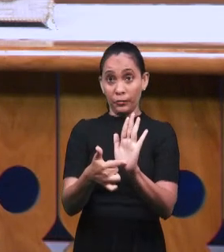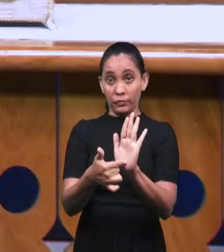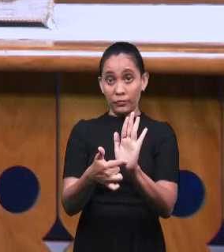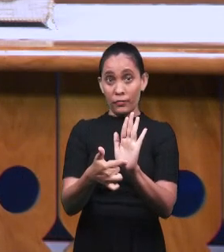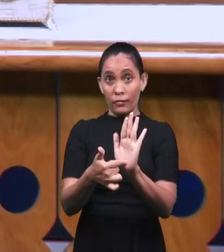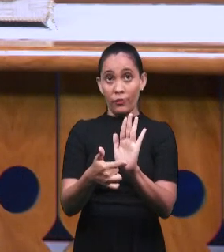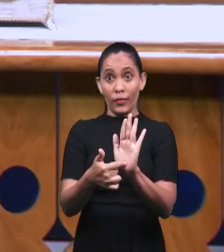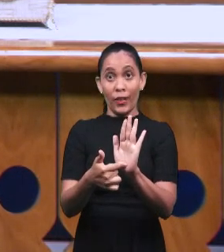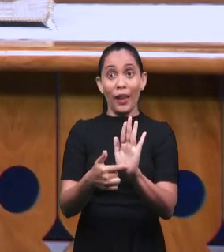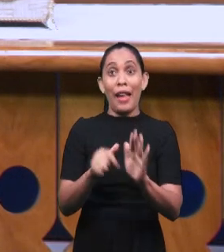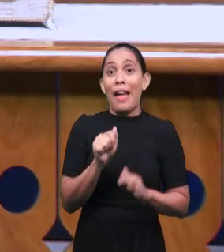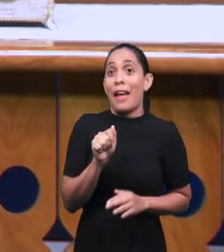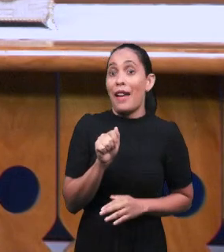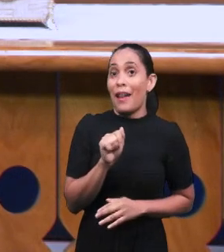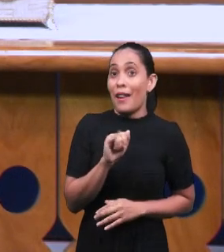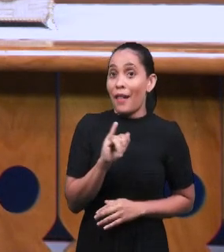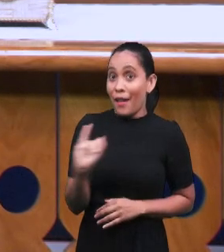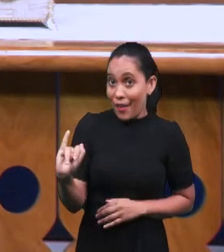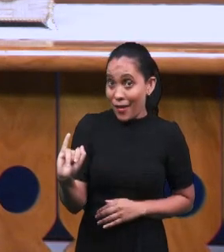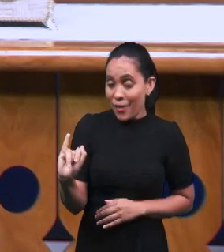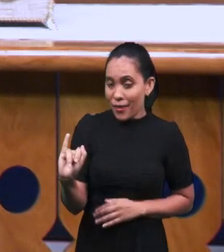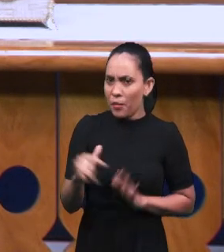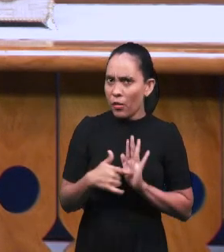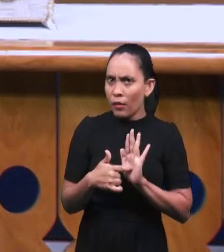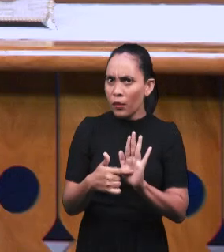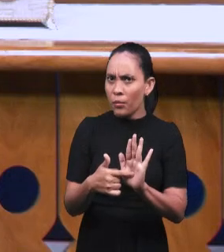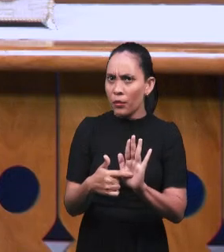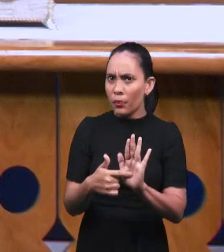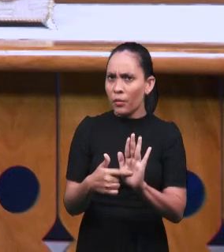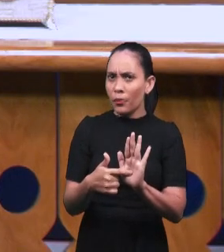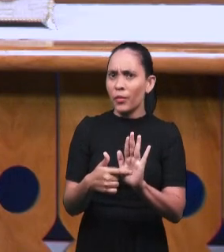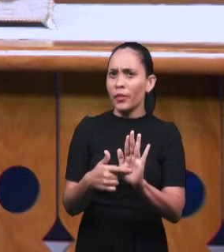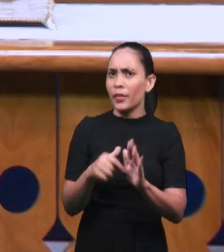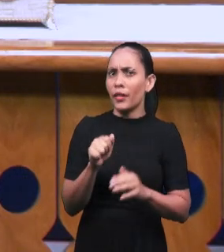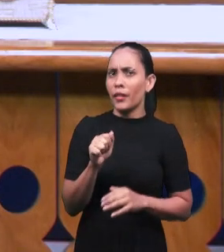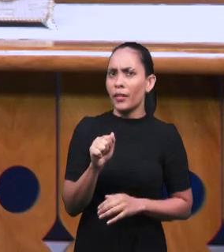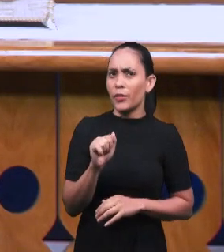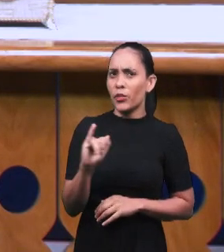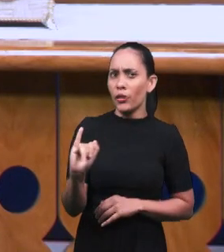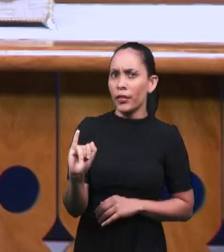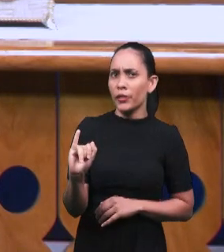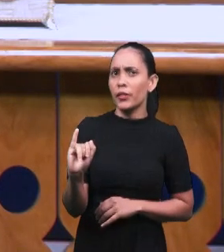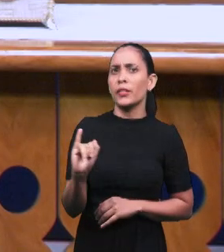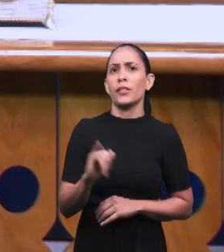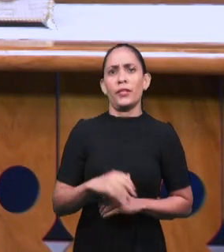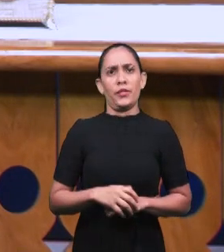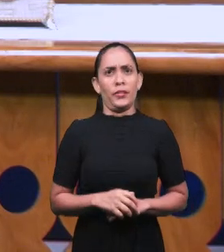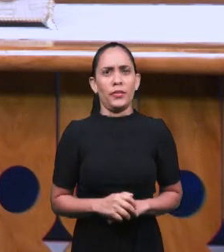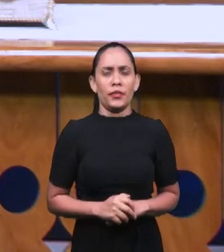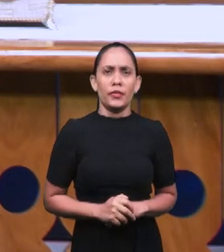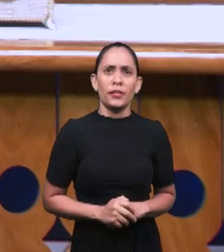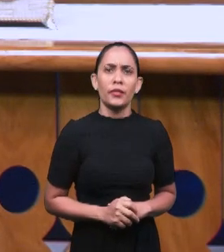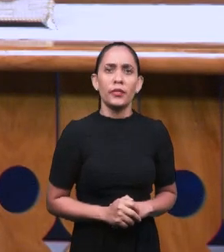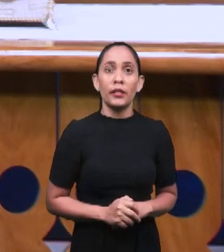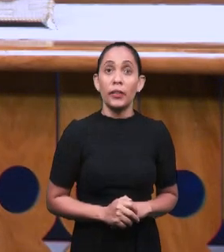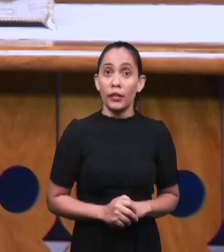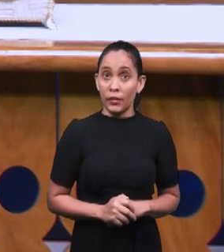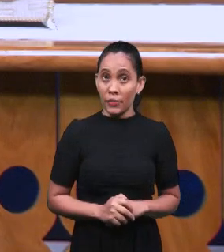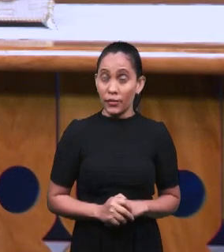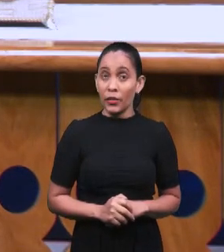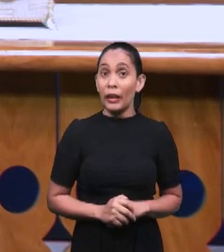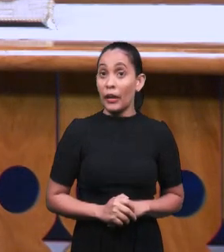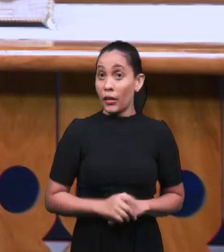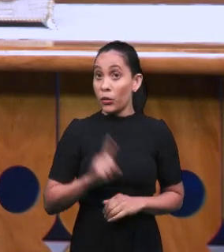ai daqueles que chamam o mal, ele diz que é o bem, é aquilo que é bem, eles chamam